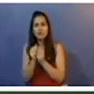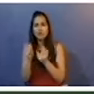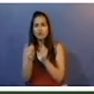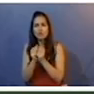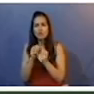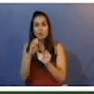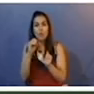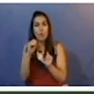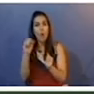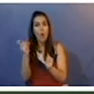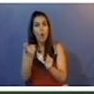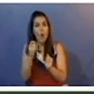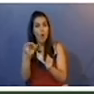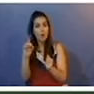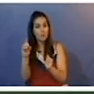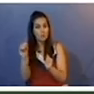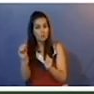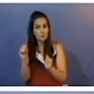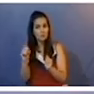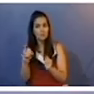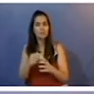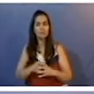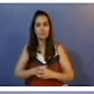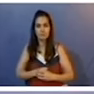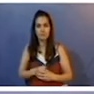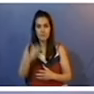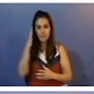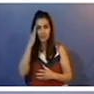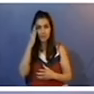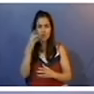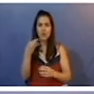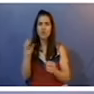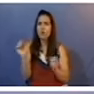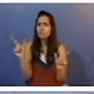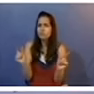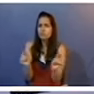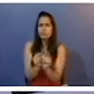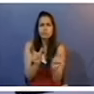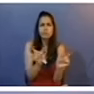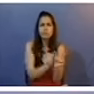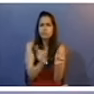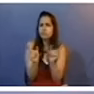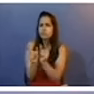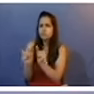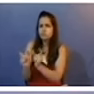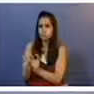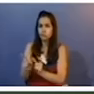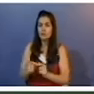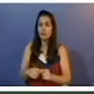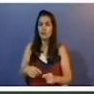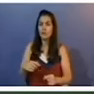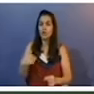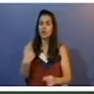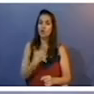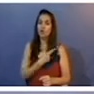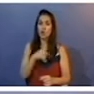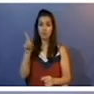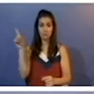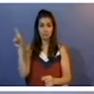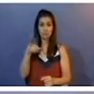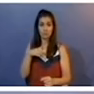elemento que está com ele. Aqui nós temos A